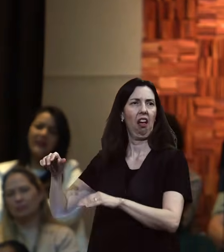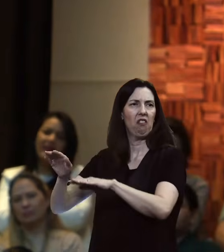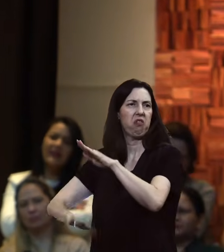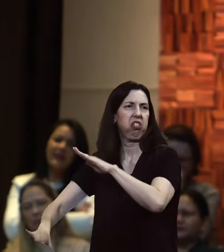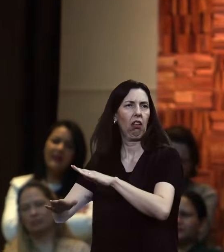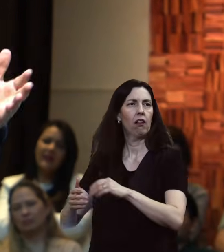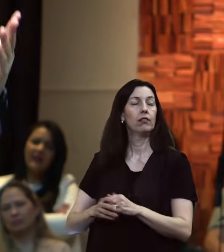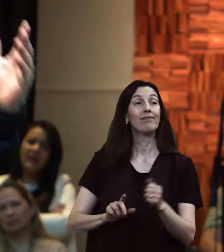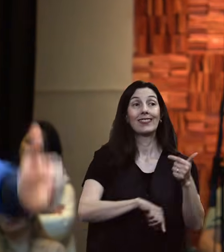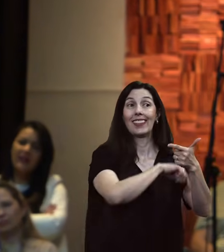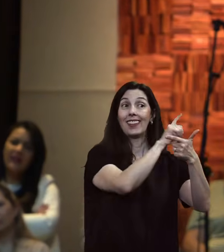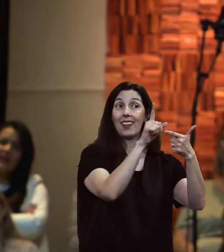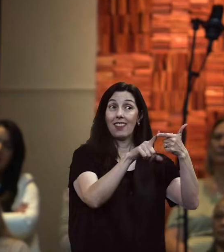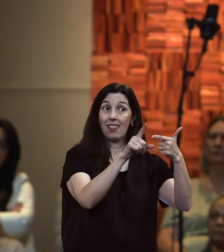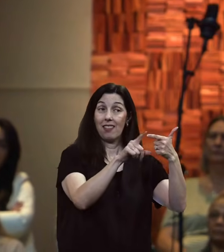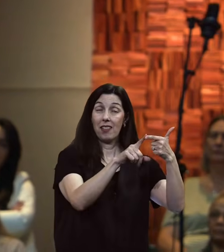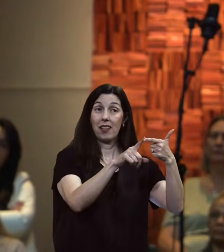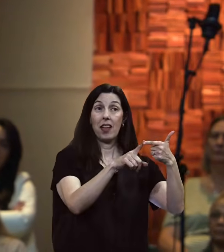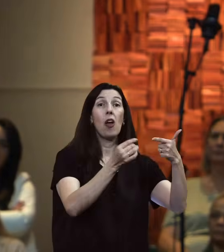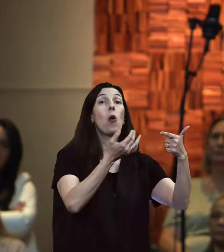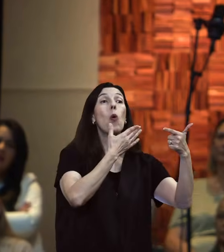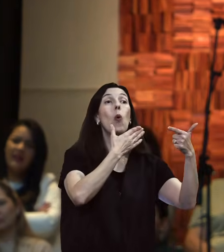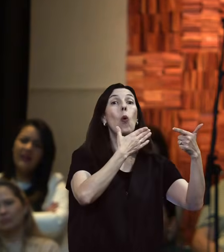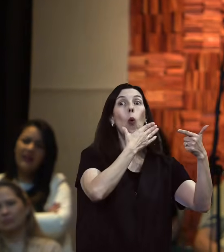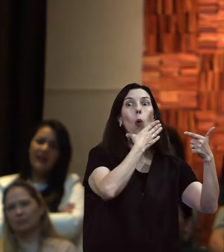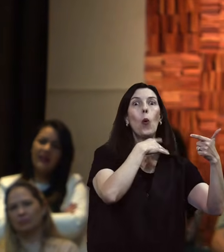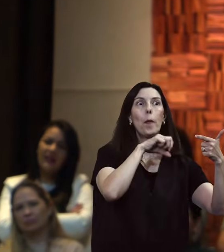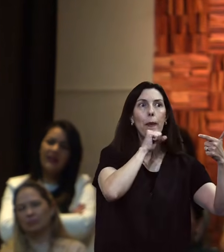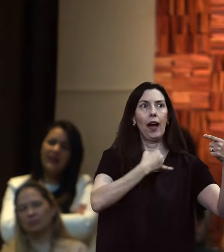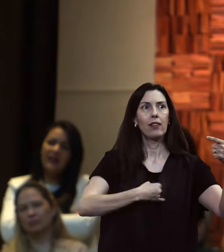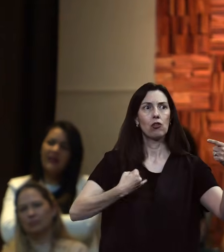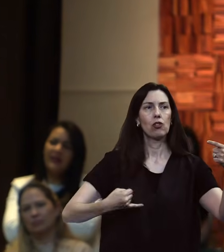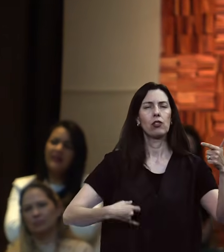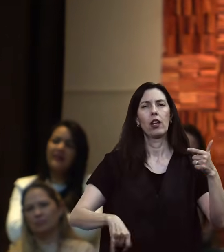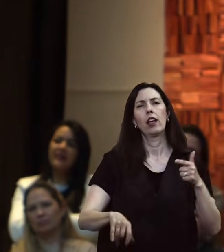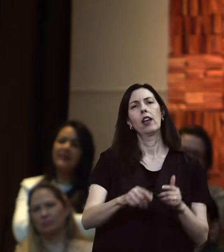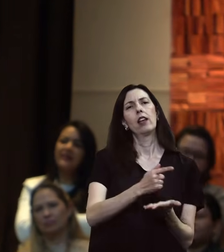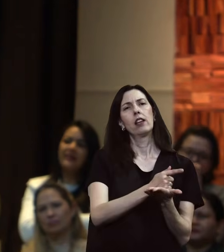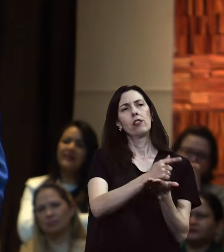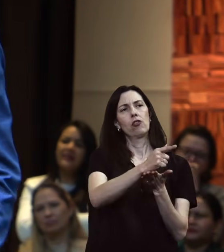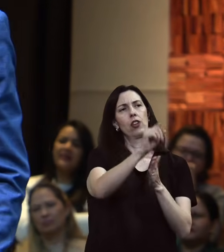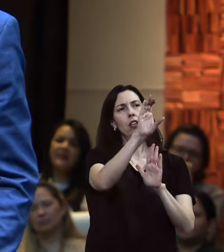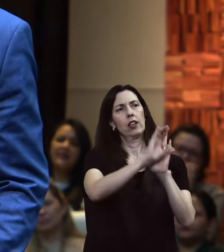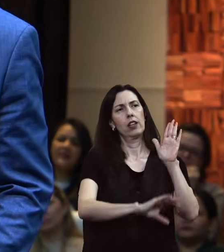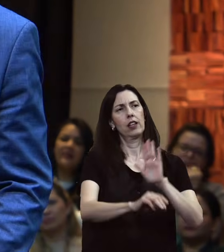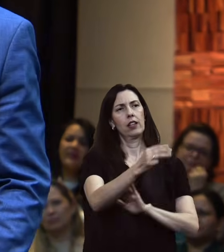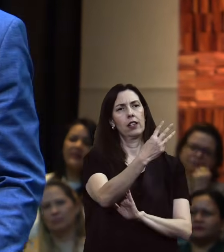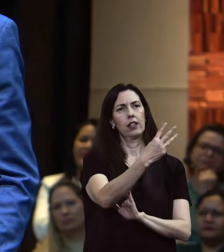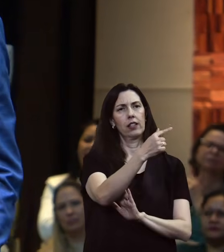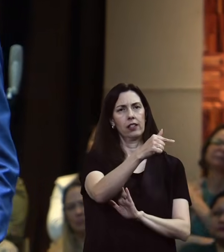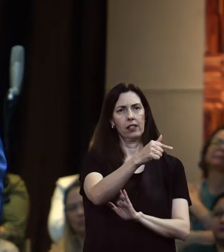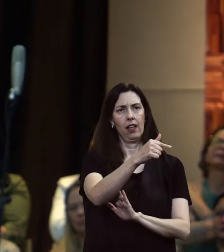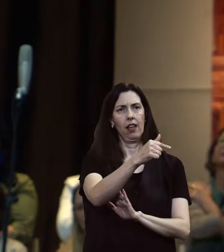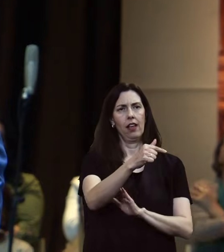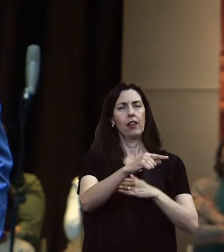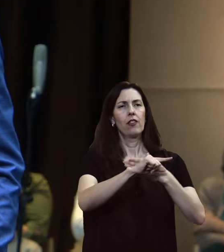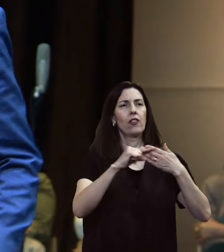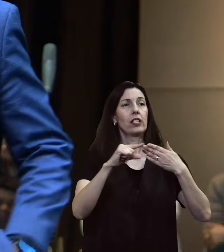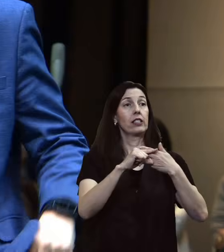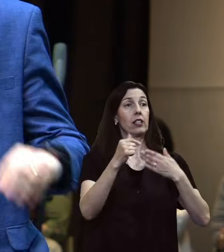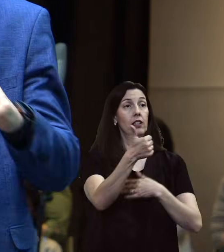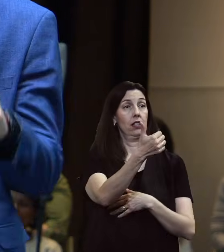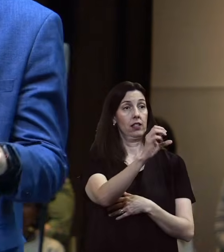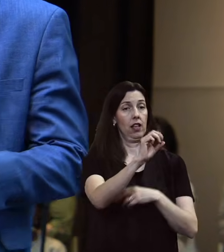usa a repreensão do seu pai. Gênesis 37:10 diz, contando a seu pai e a seus